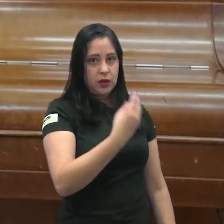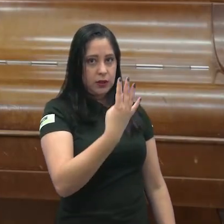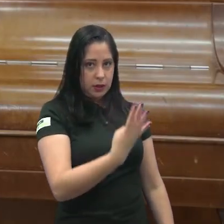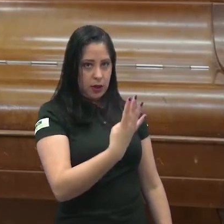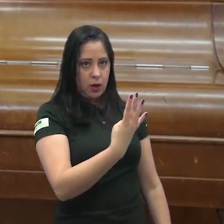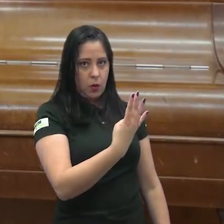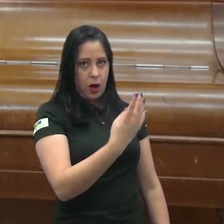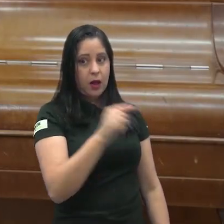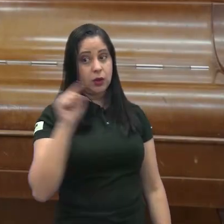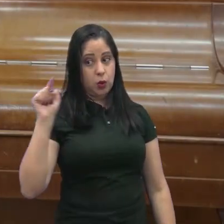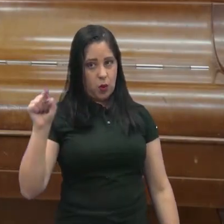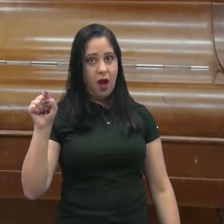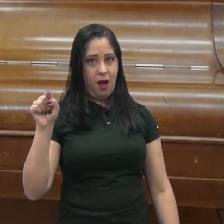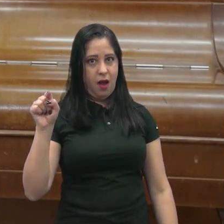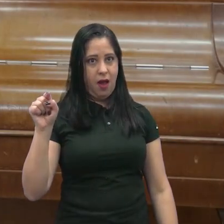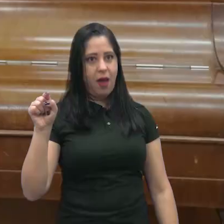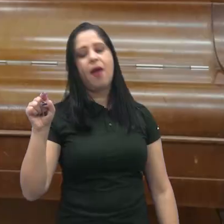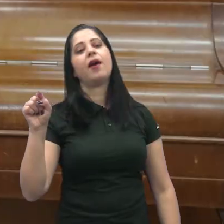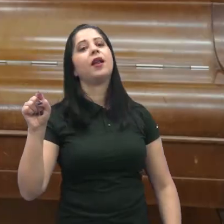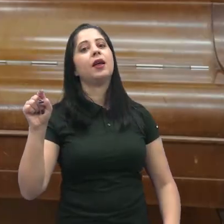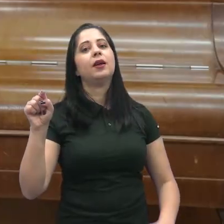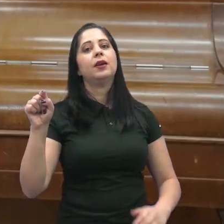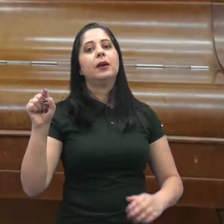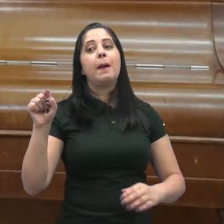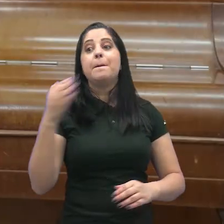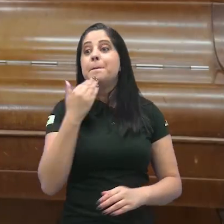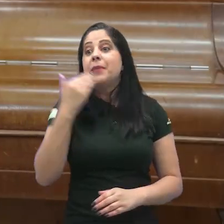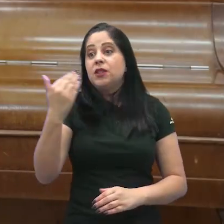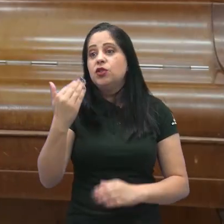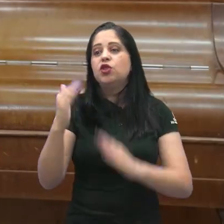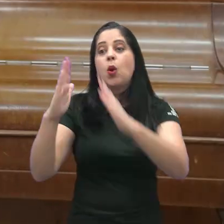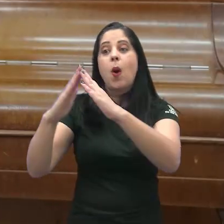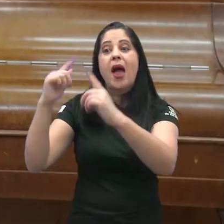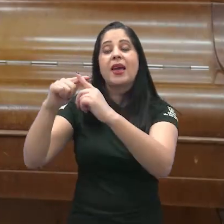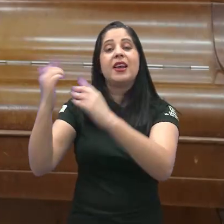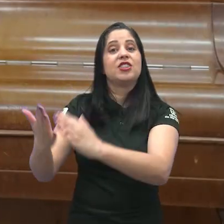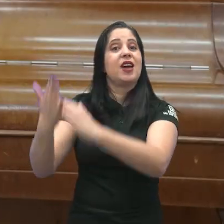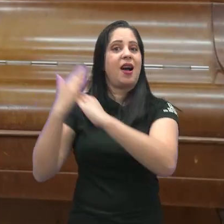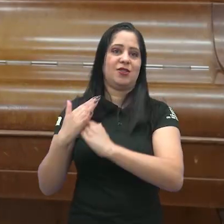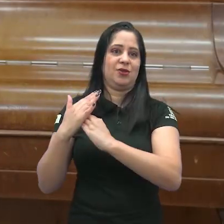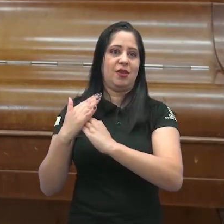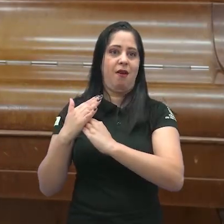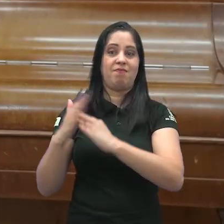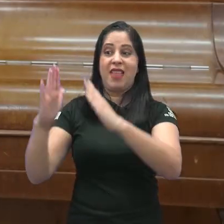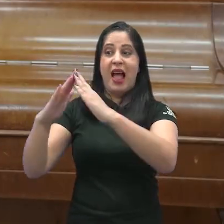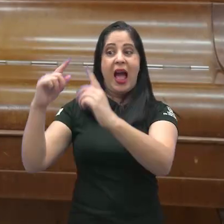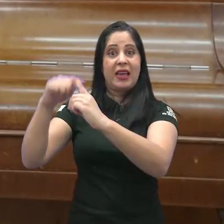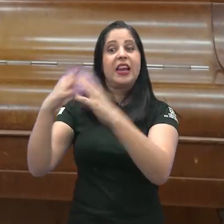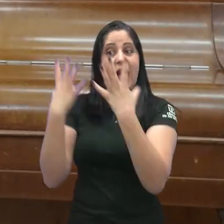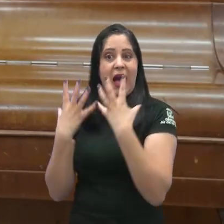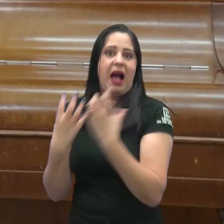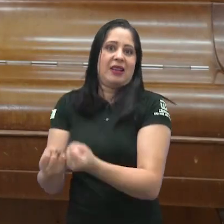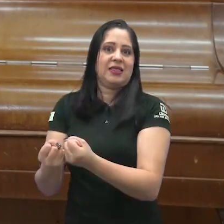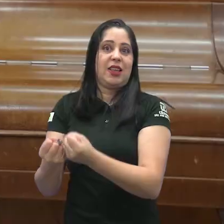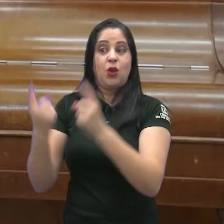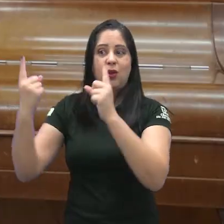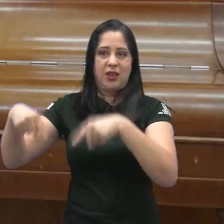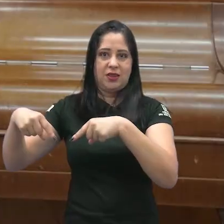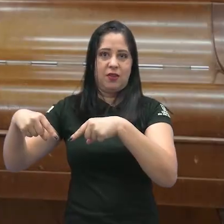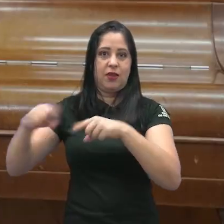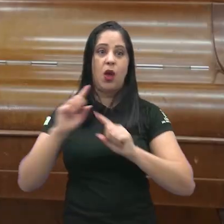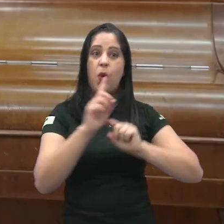isso, levou para o conselho da igreja e a igreja encampou a ideia. E aí, em 1º de junho